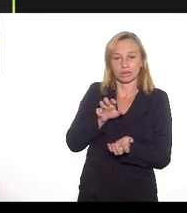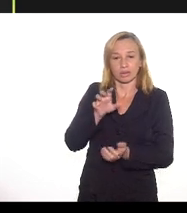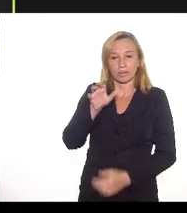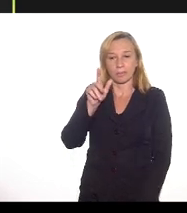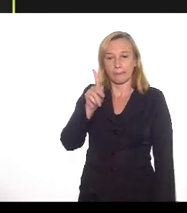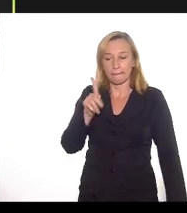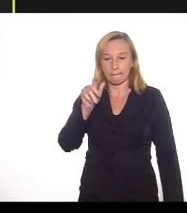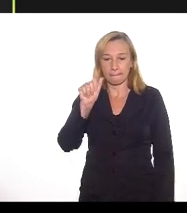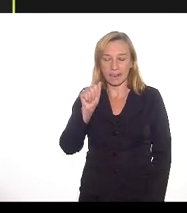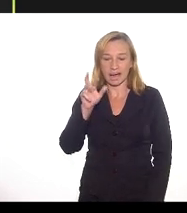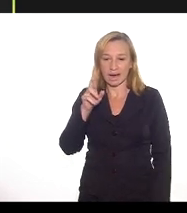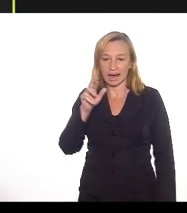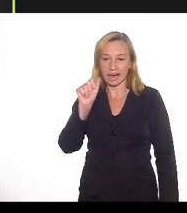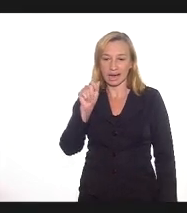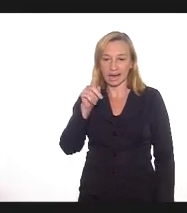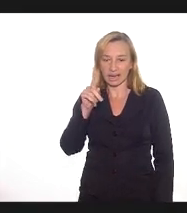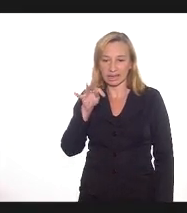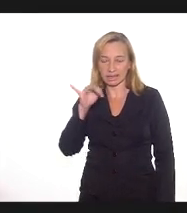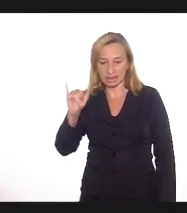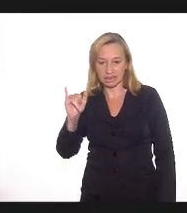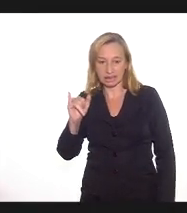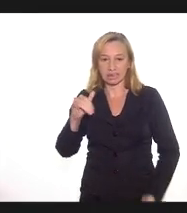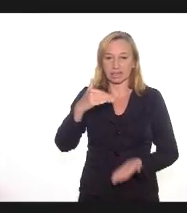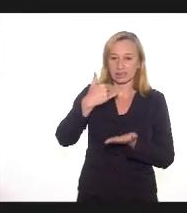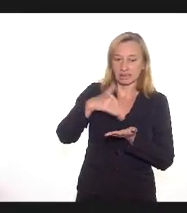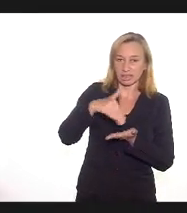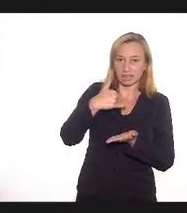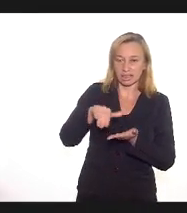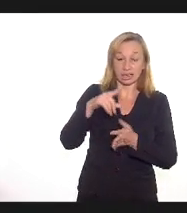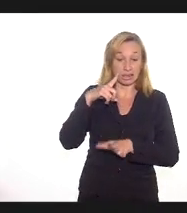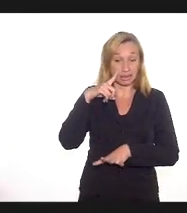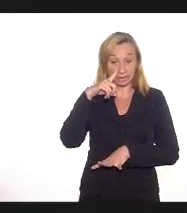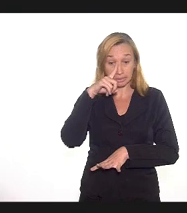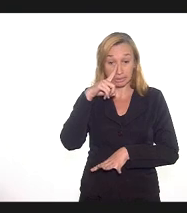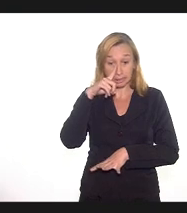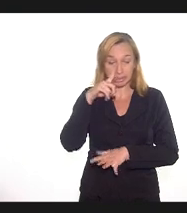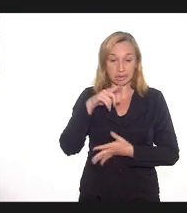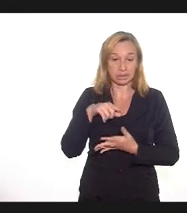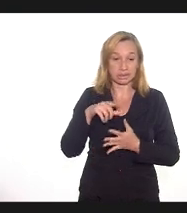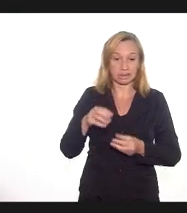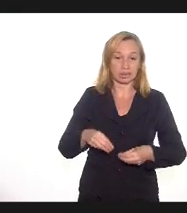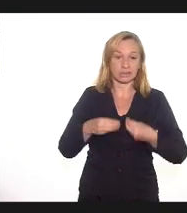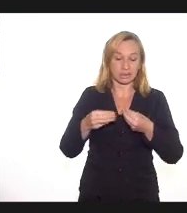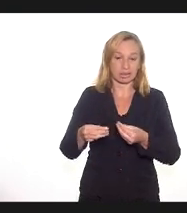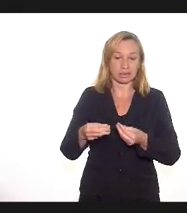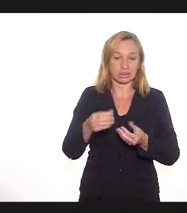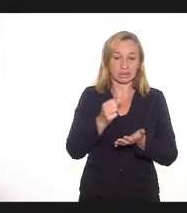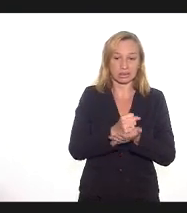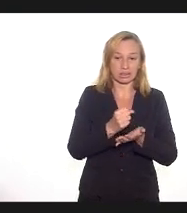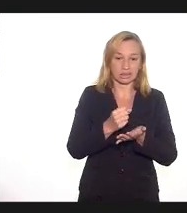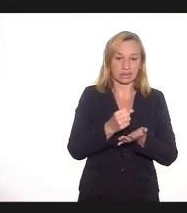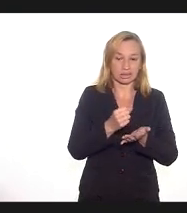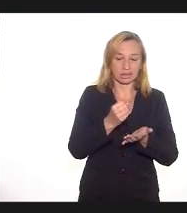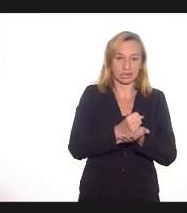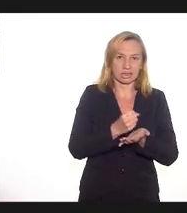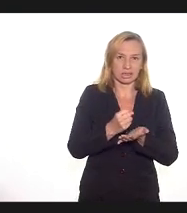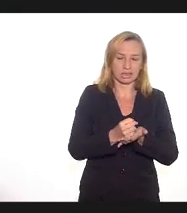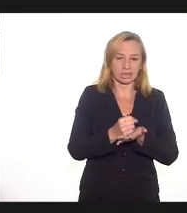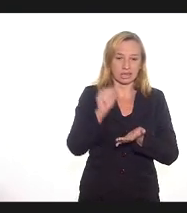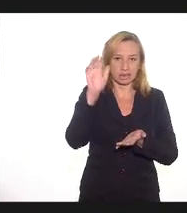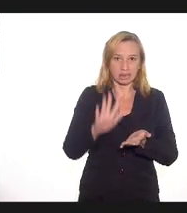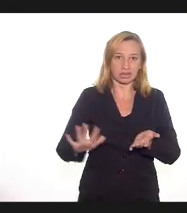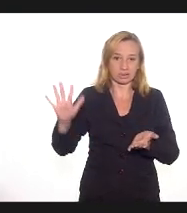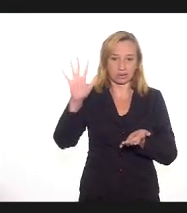acompanhando as ações da Secretaria de Turismo no que diz respeito à entrega das carteiras, da Carteira